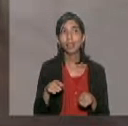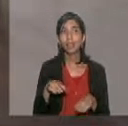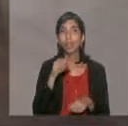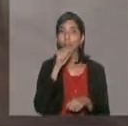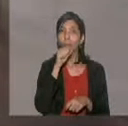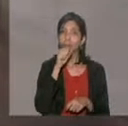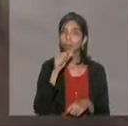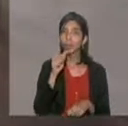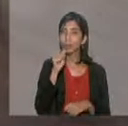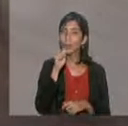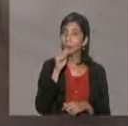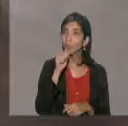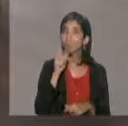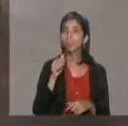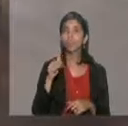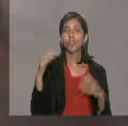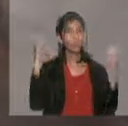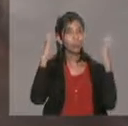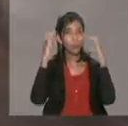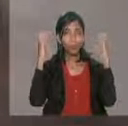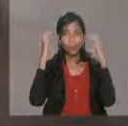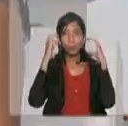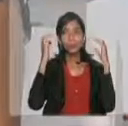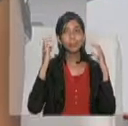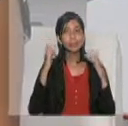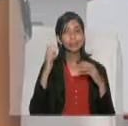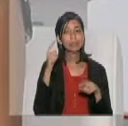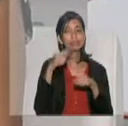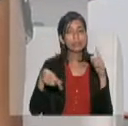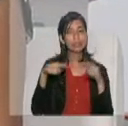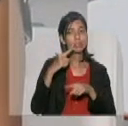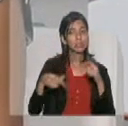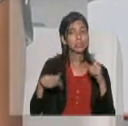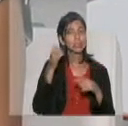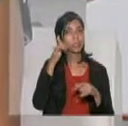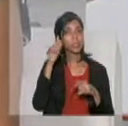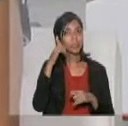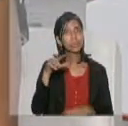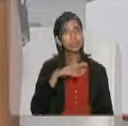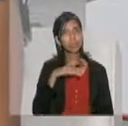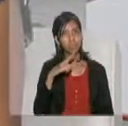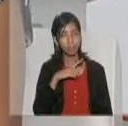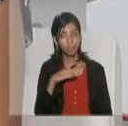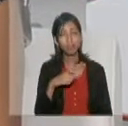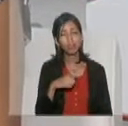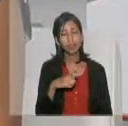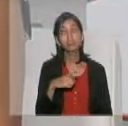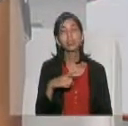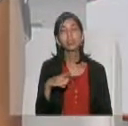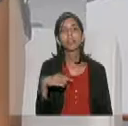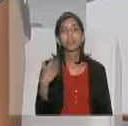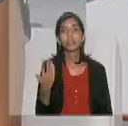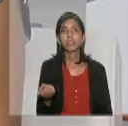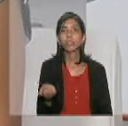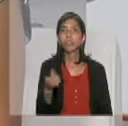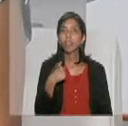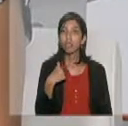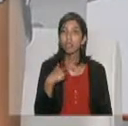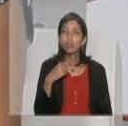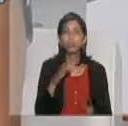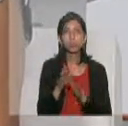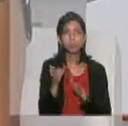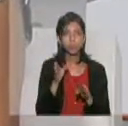engasga. Então tem que ser dedinho mindinho, vai até o fundo e puxa para frente. Perfeito. Olha quanta dica maravilhosa. O